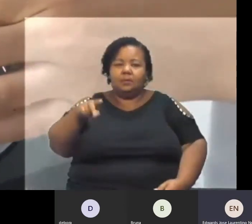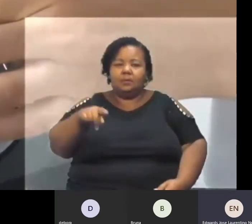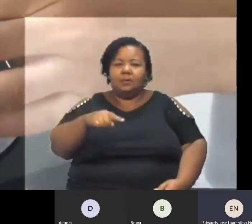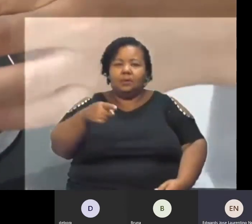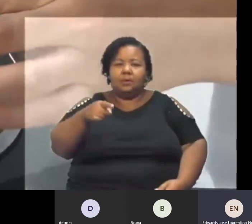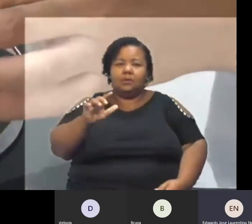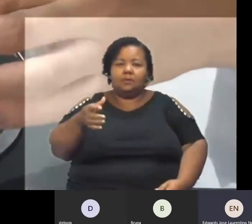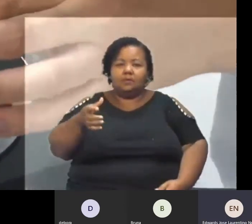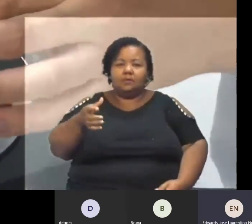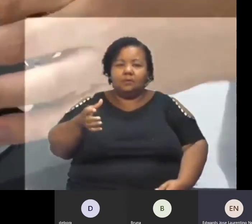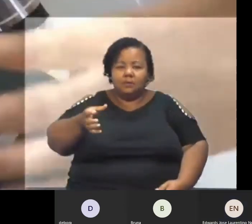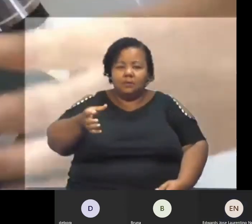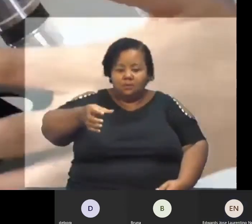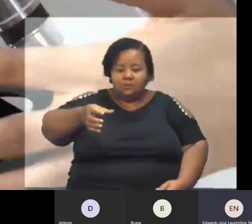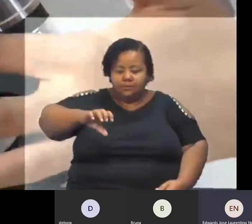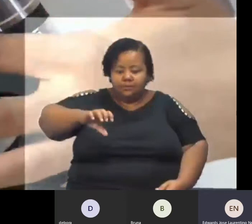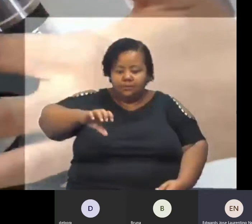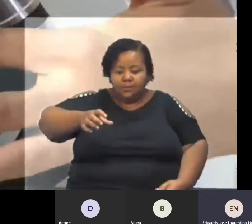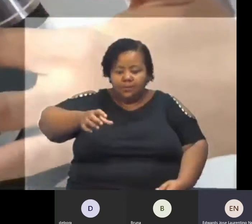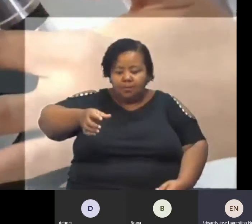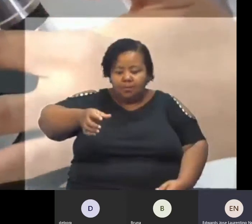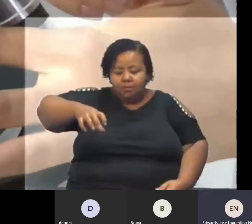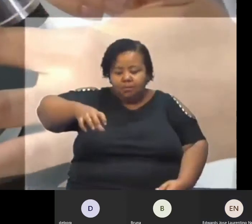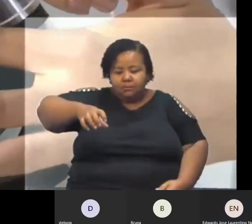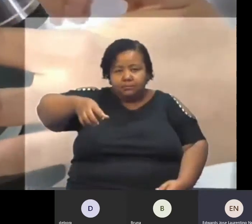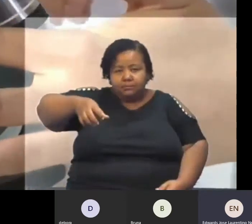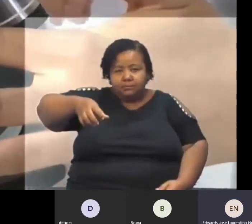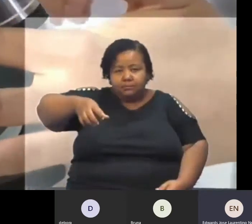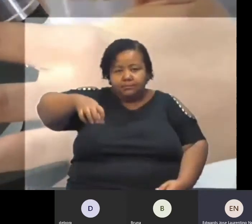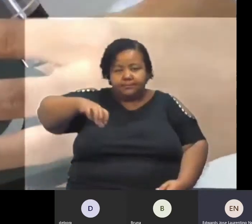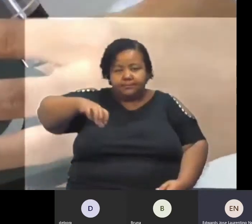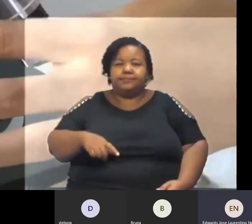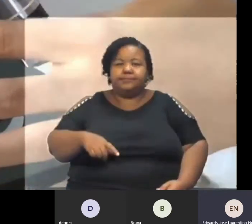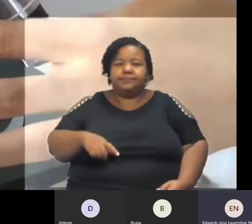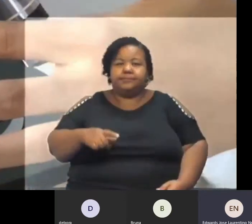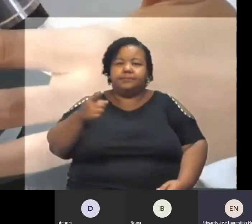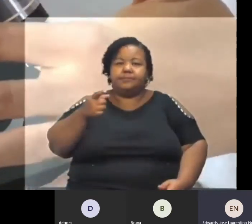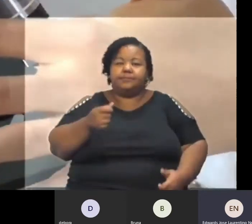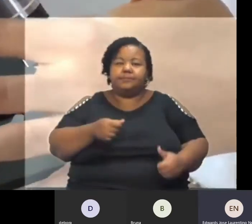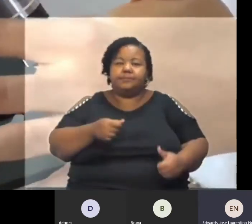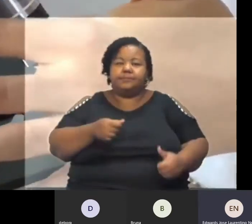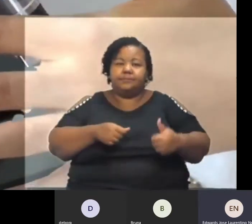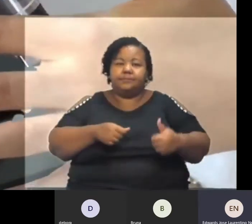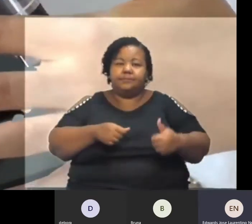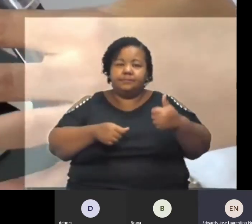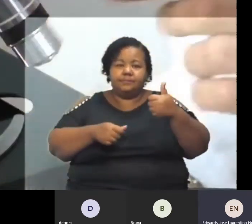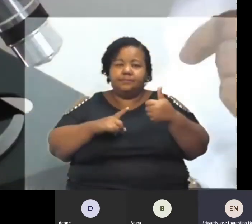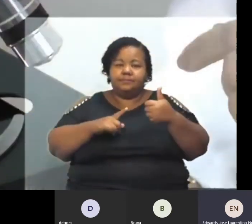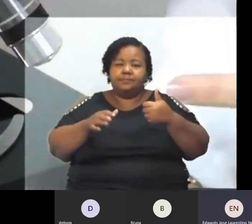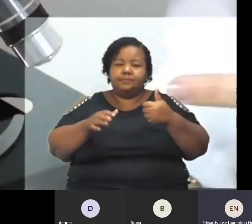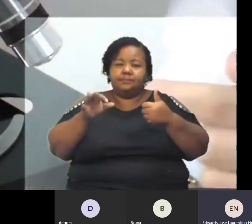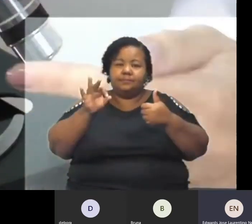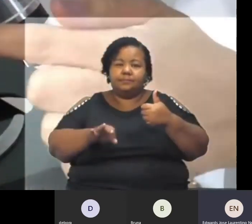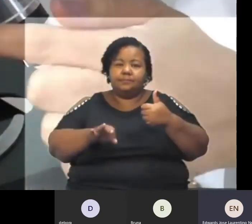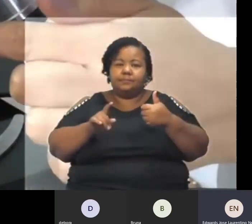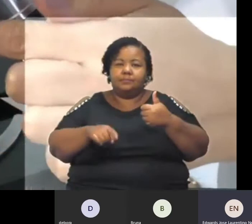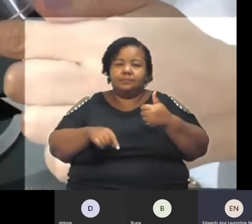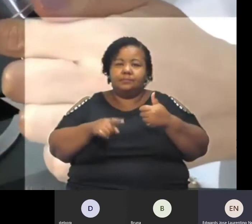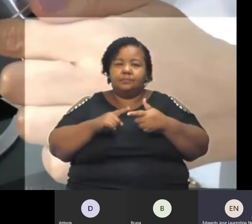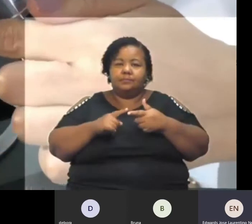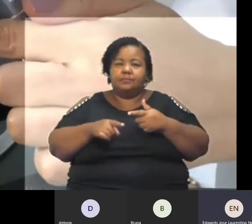mexendo o canhão, que você troca as objetivas. A primeira objetiva que tem que estar posicionada é a